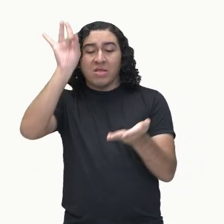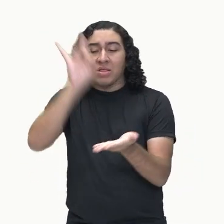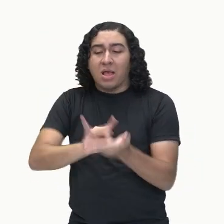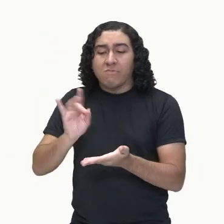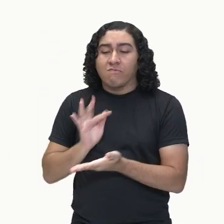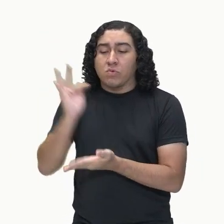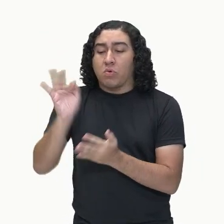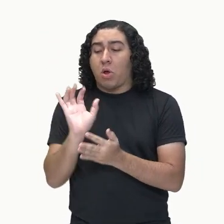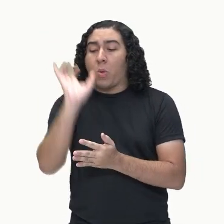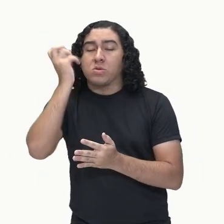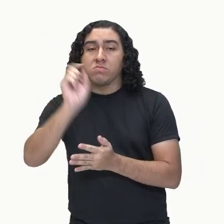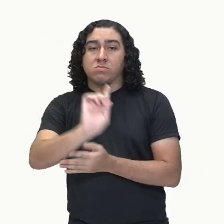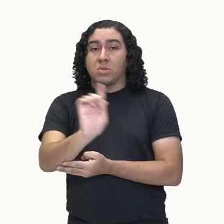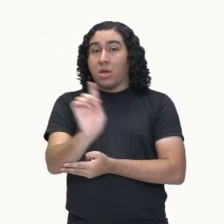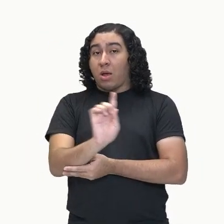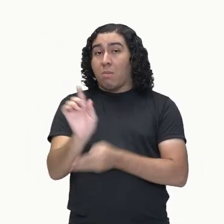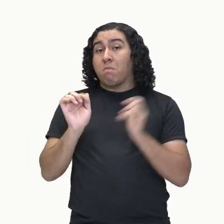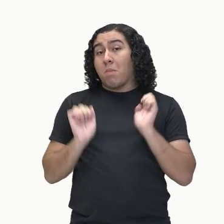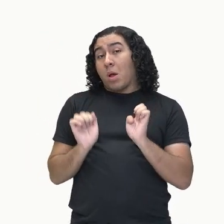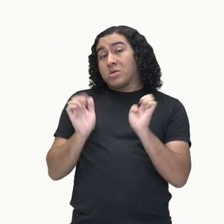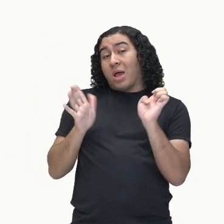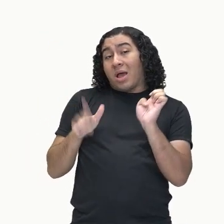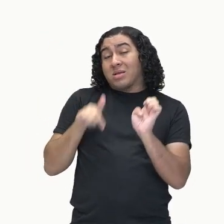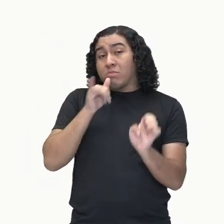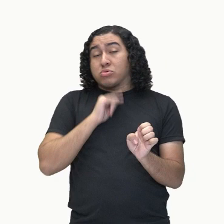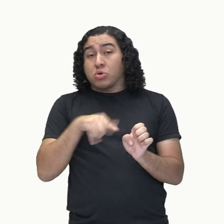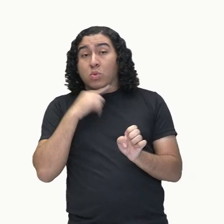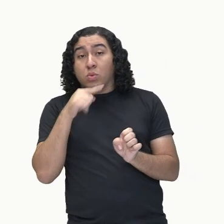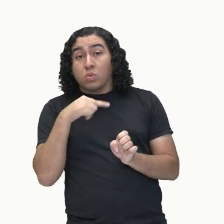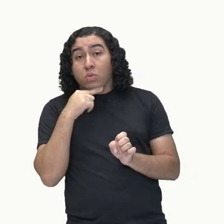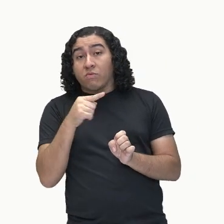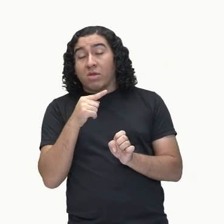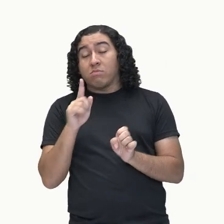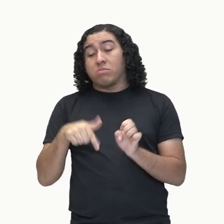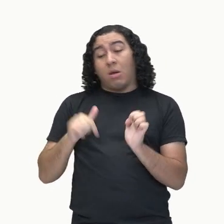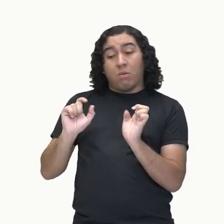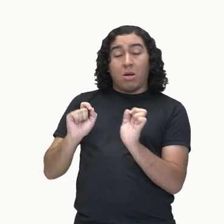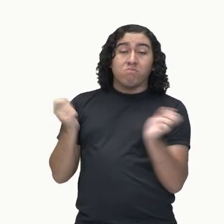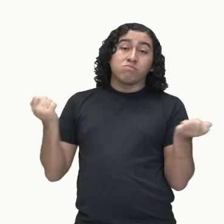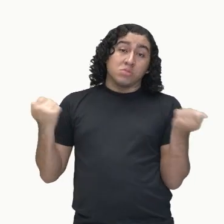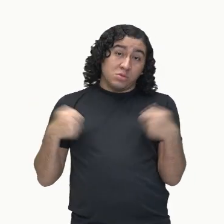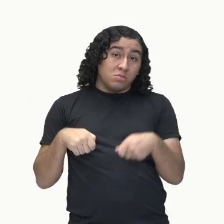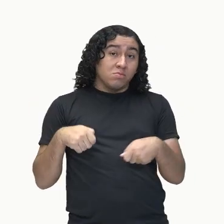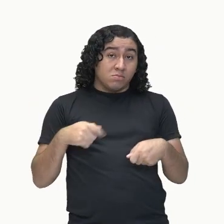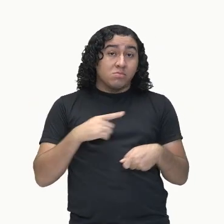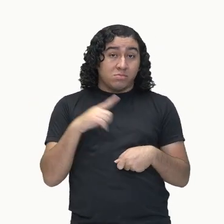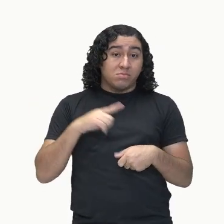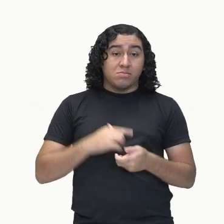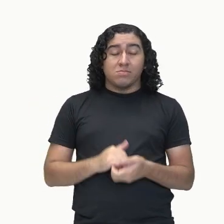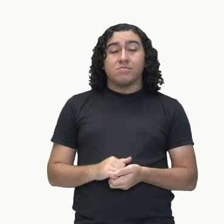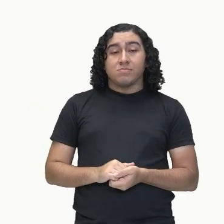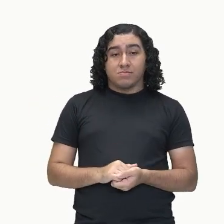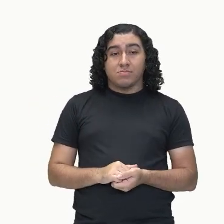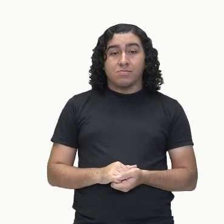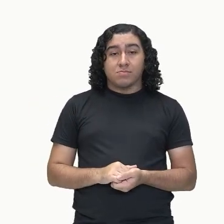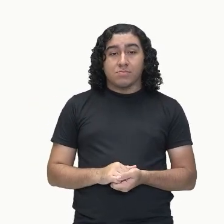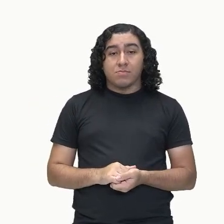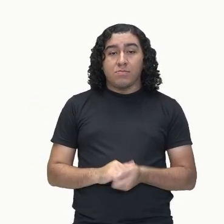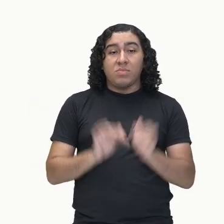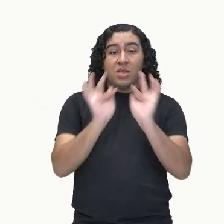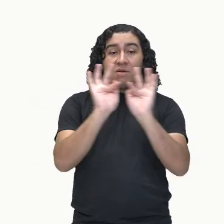não a ação pode ou não acontecer eu tenho dúvida né é uma é uma probabilidade qus Maria emp